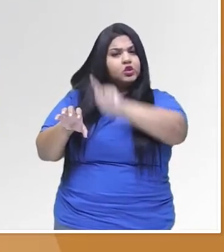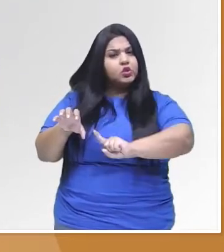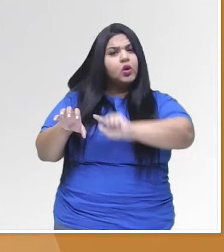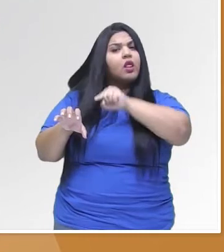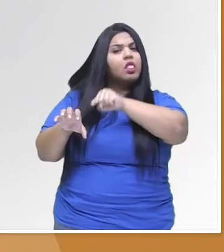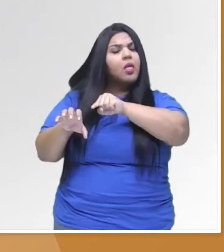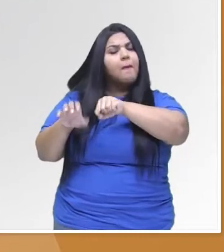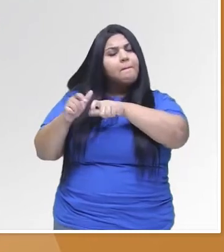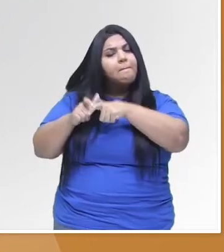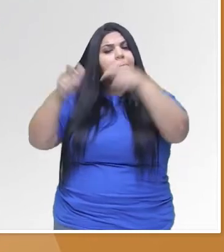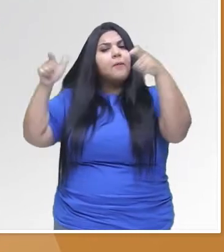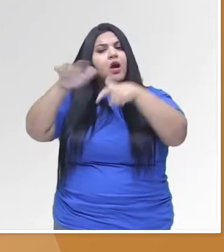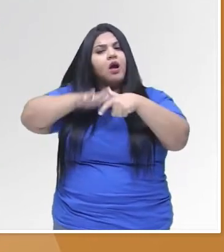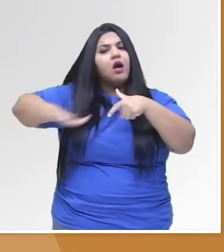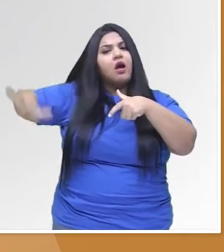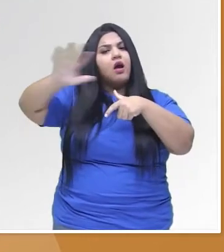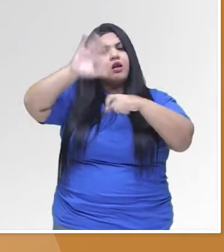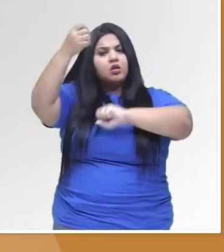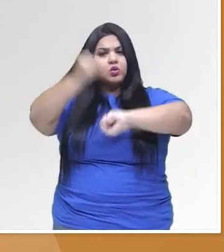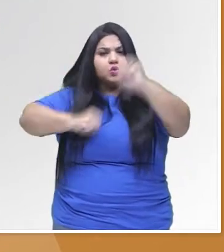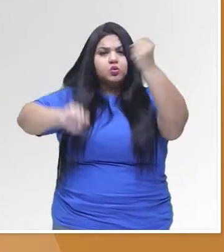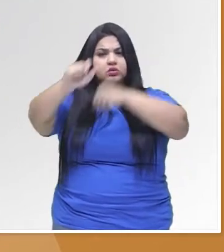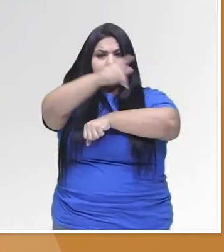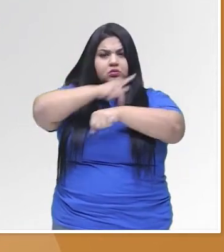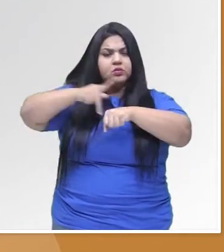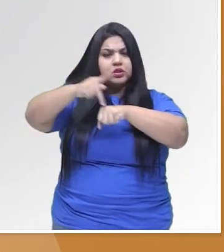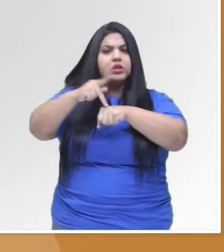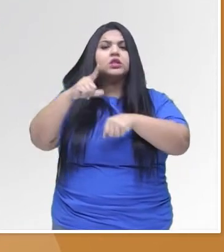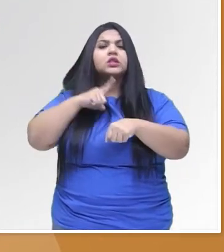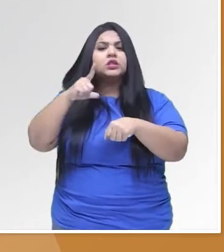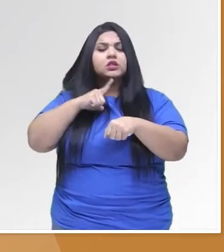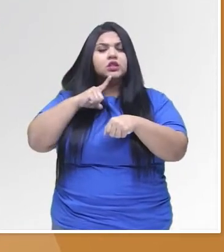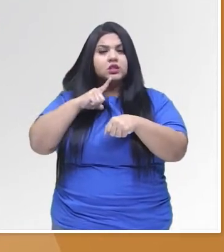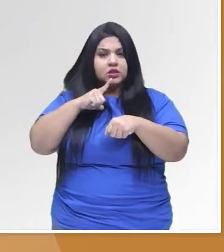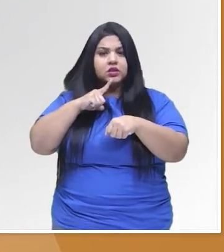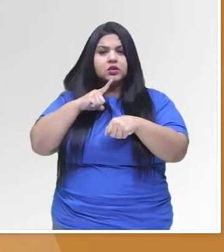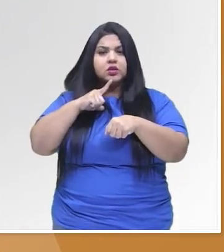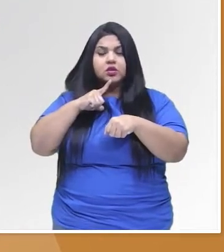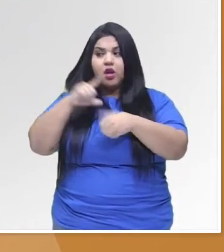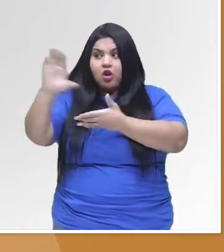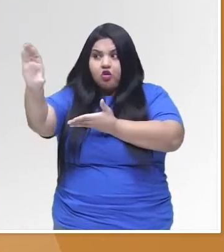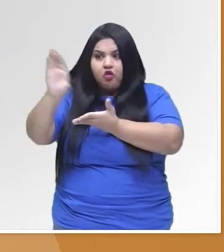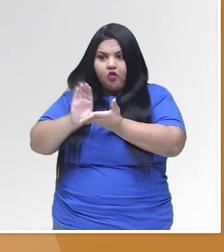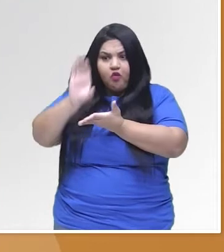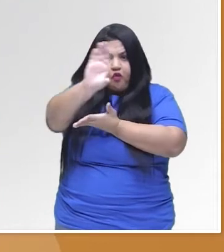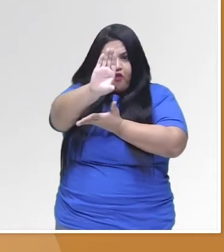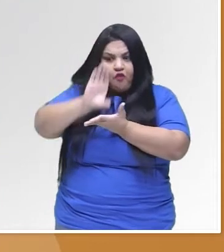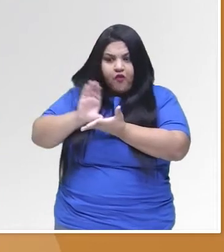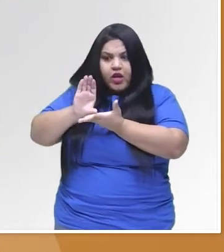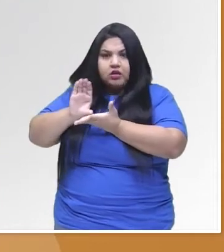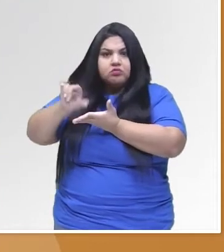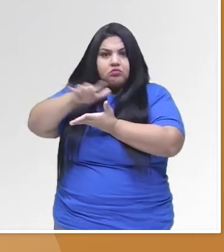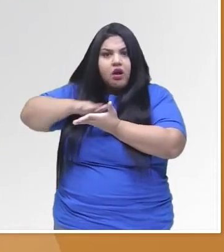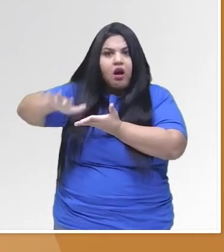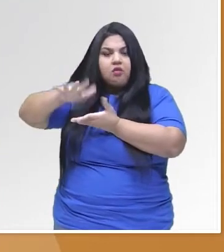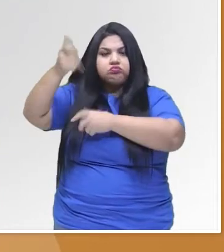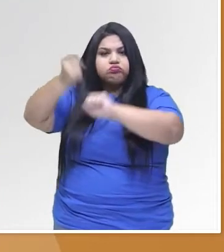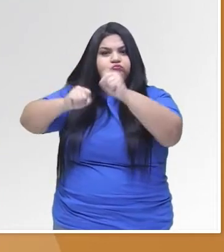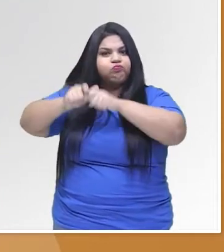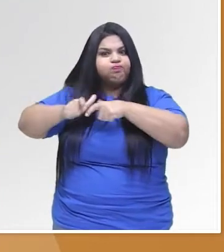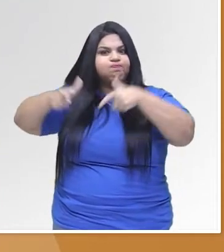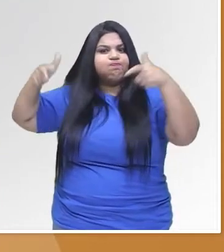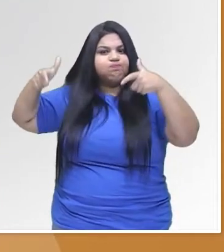do país, tá? Nela concentra-se a maior parte dos investimentos e as grandes empresas.